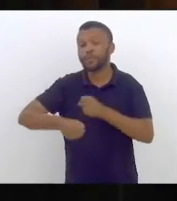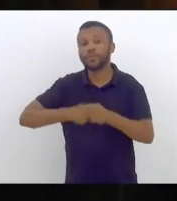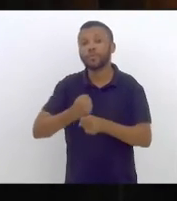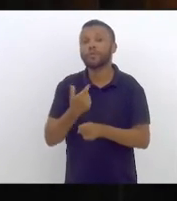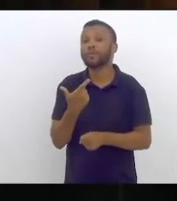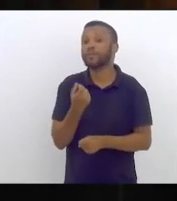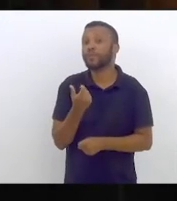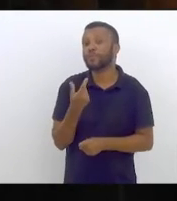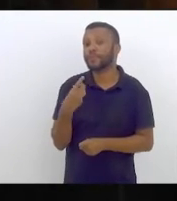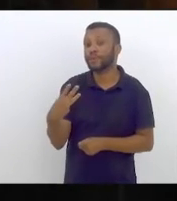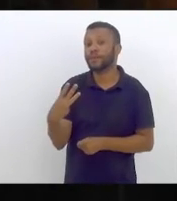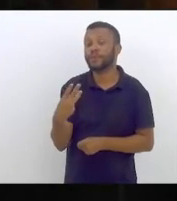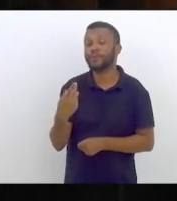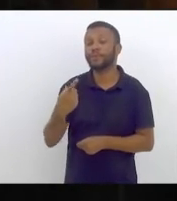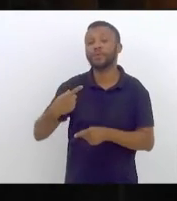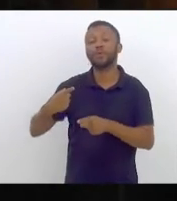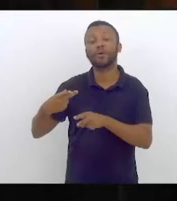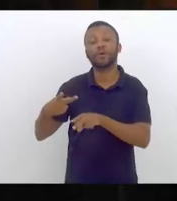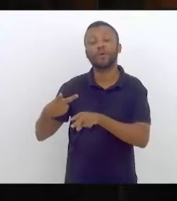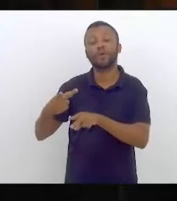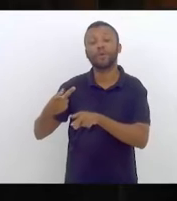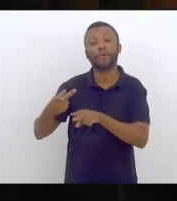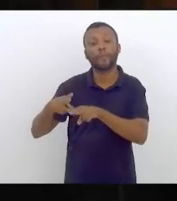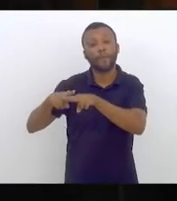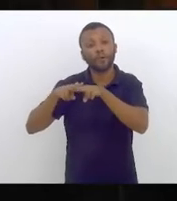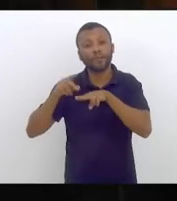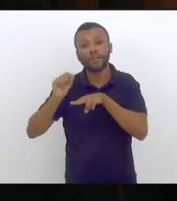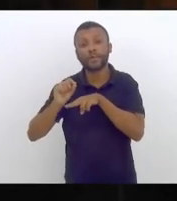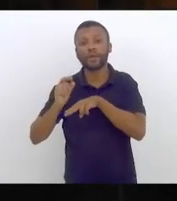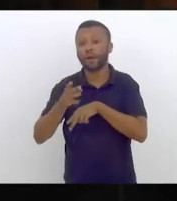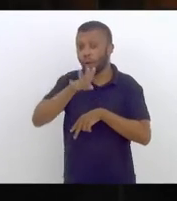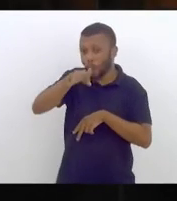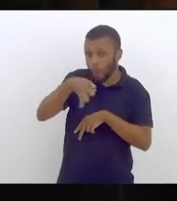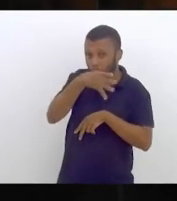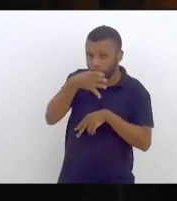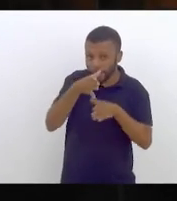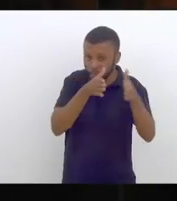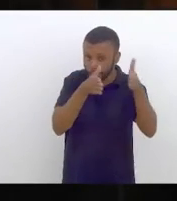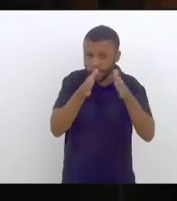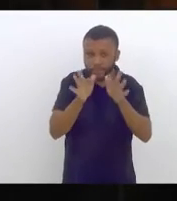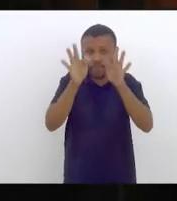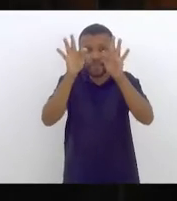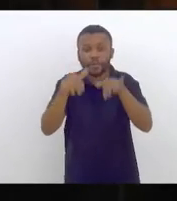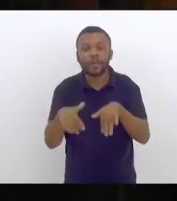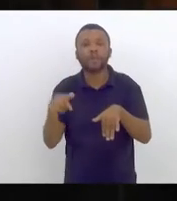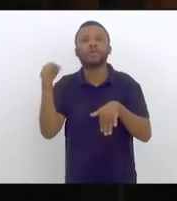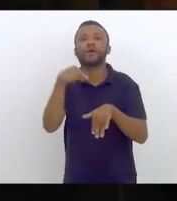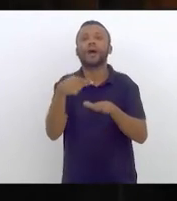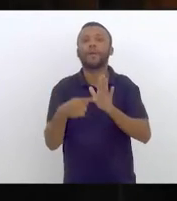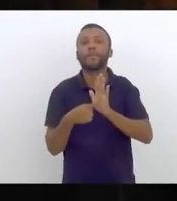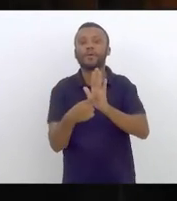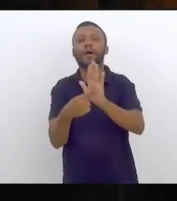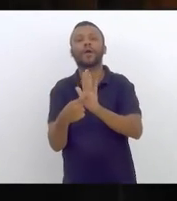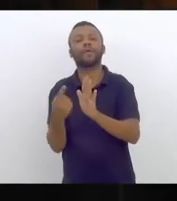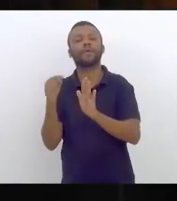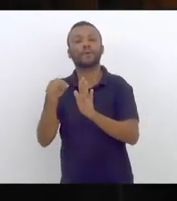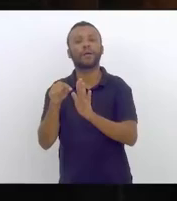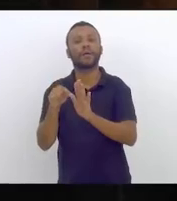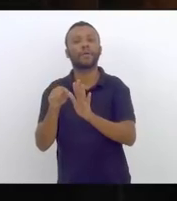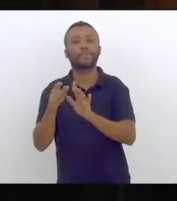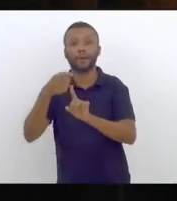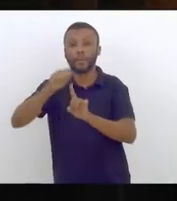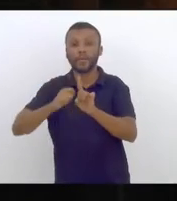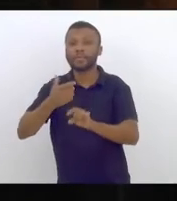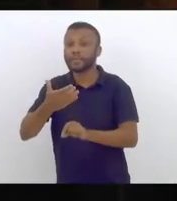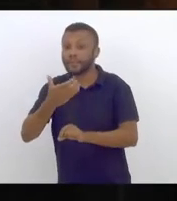programa hoje vigente tem aí a sua finalização já apontada para o final de